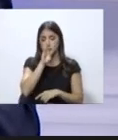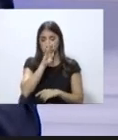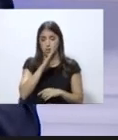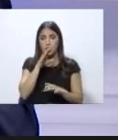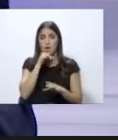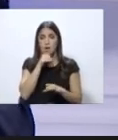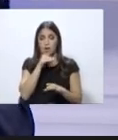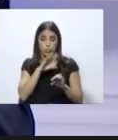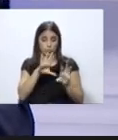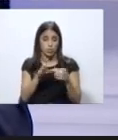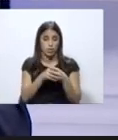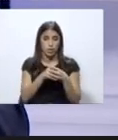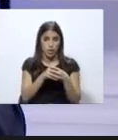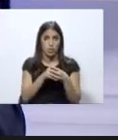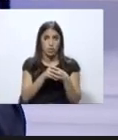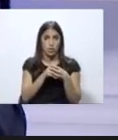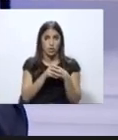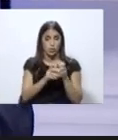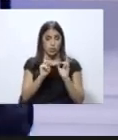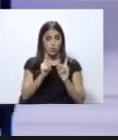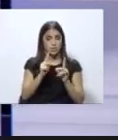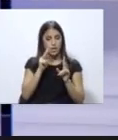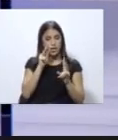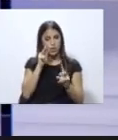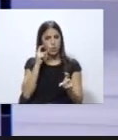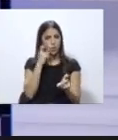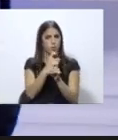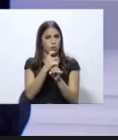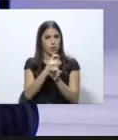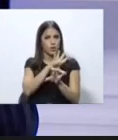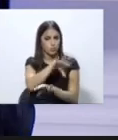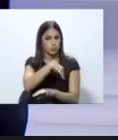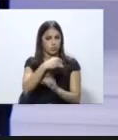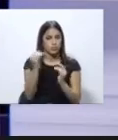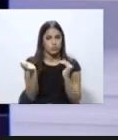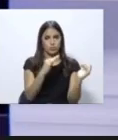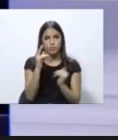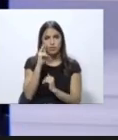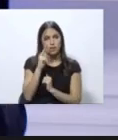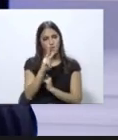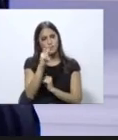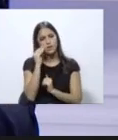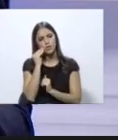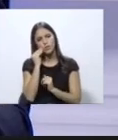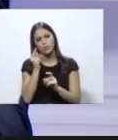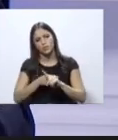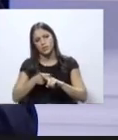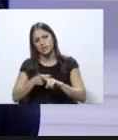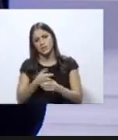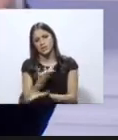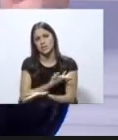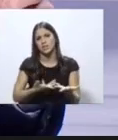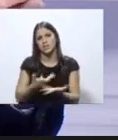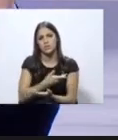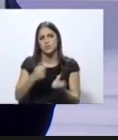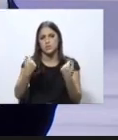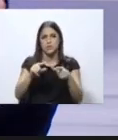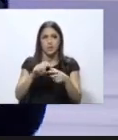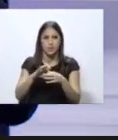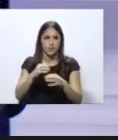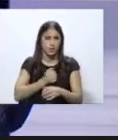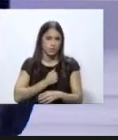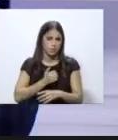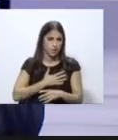da concorrência, porventura, entrasse no mundo do futebol e fosse ver as relações de interesse que existem entre estes agentes e, muitas